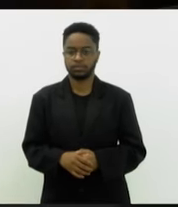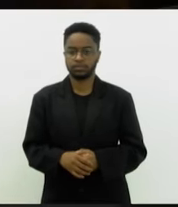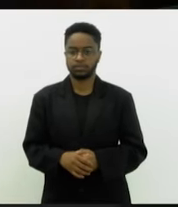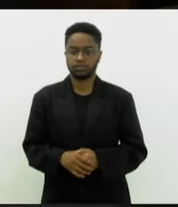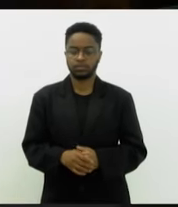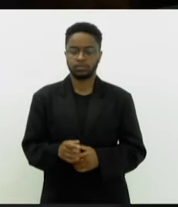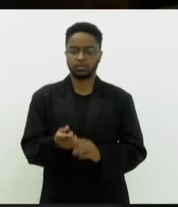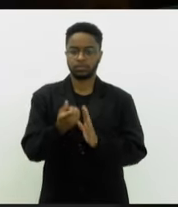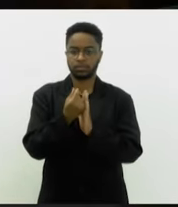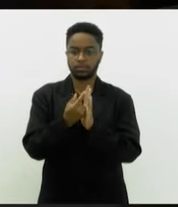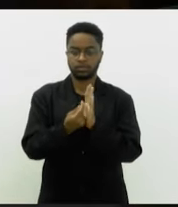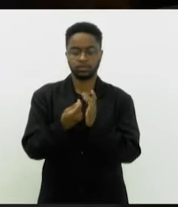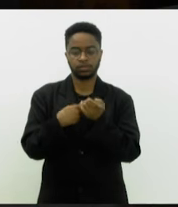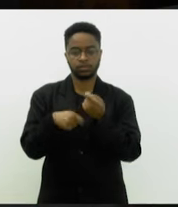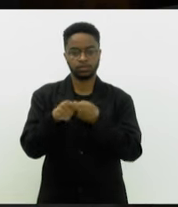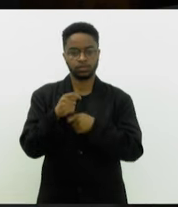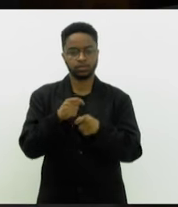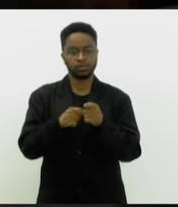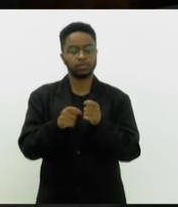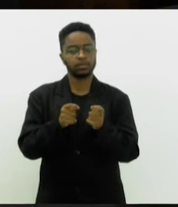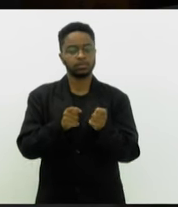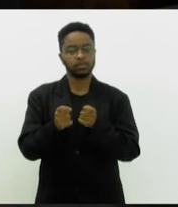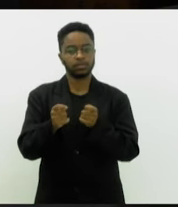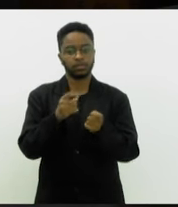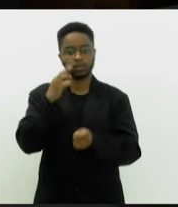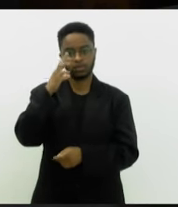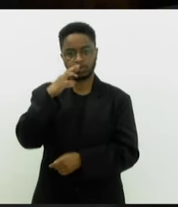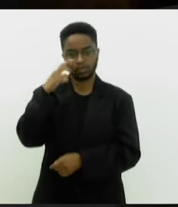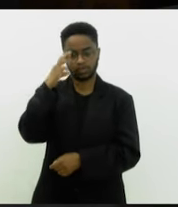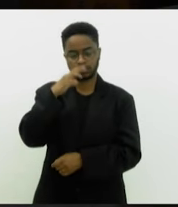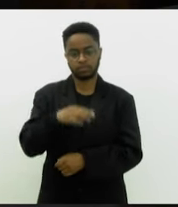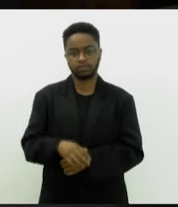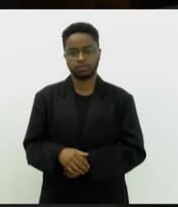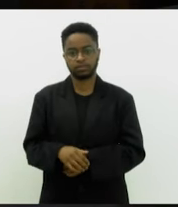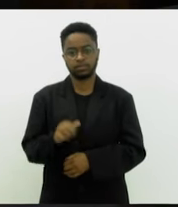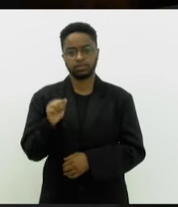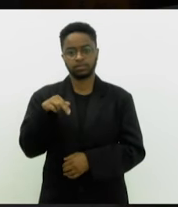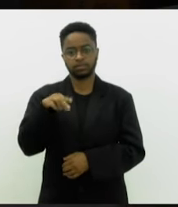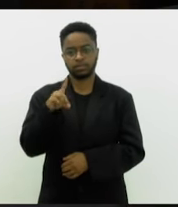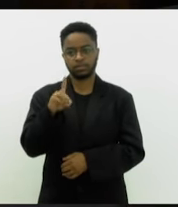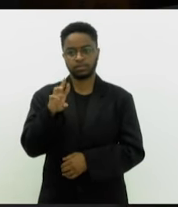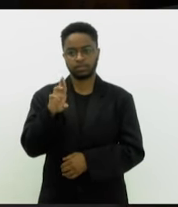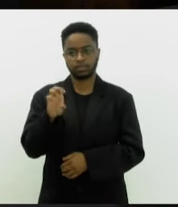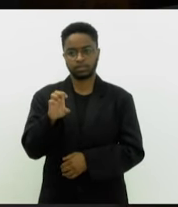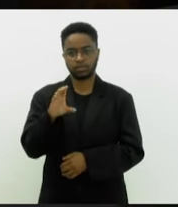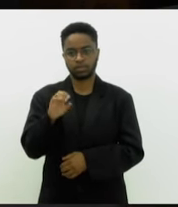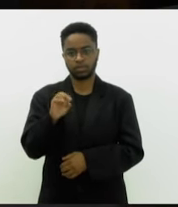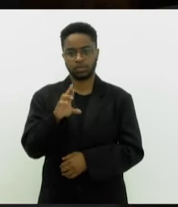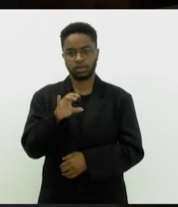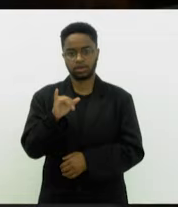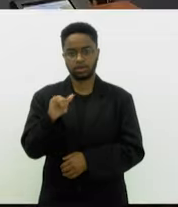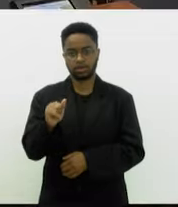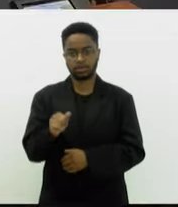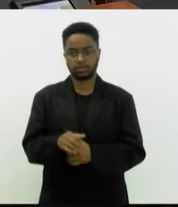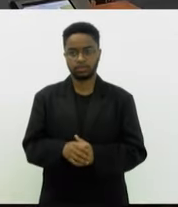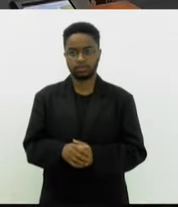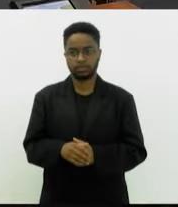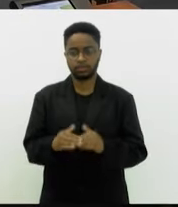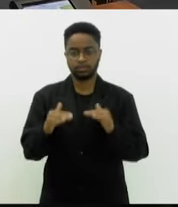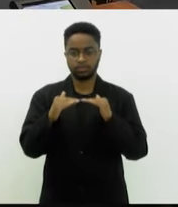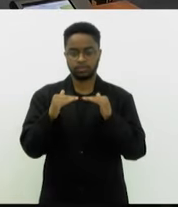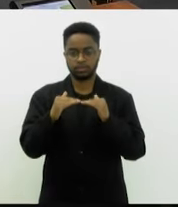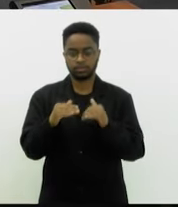Orçamento, Finanças e Fiscalização Financeira e Controle, André Corrêa, por gentileza, nosso nobre deputado, André Corrêa.